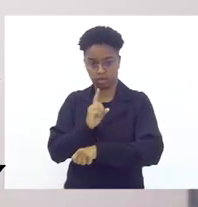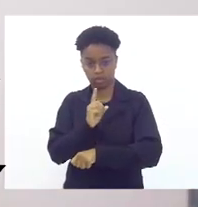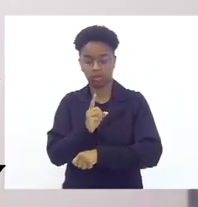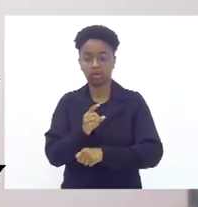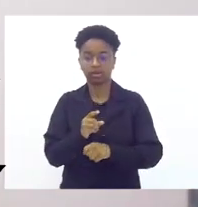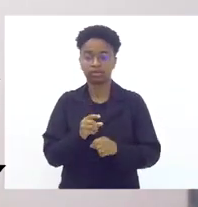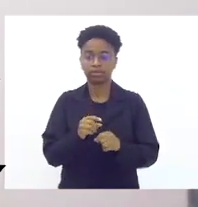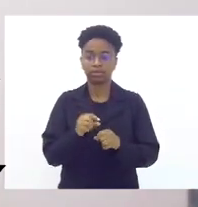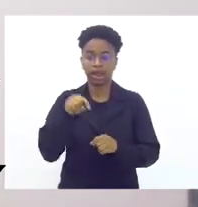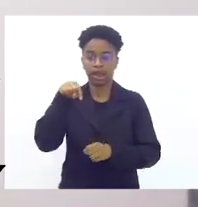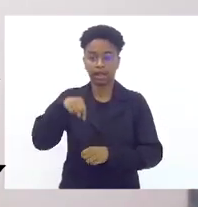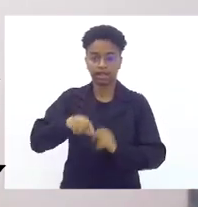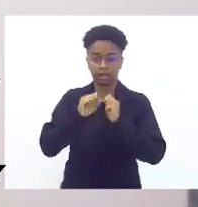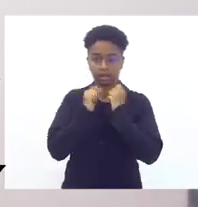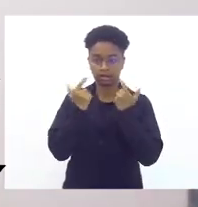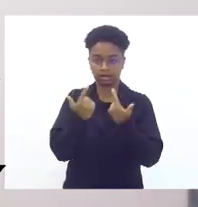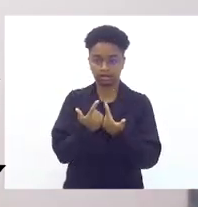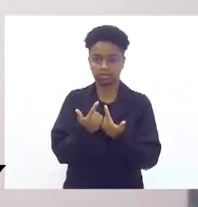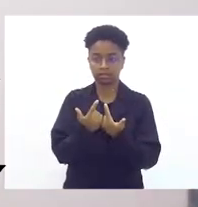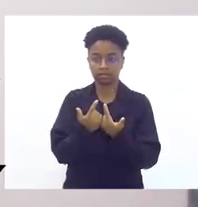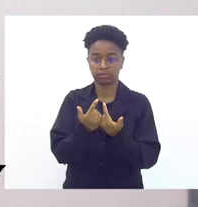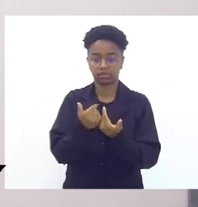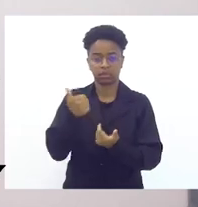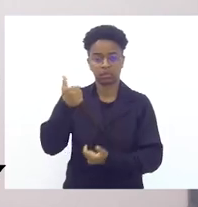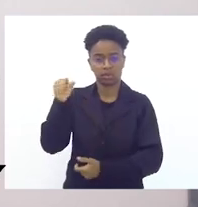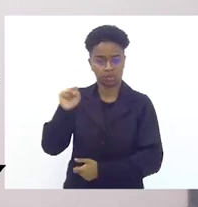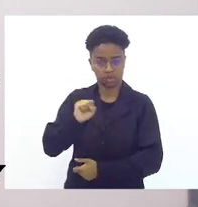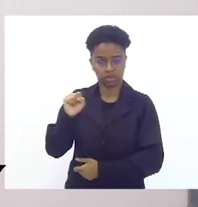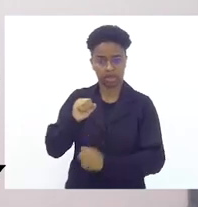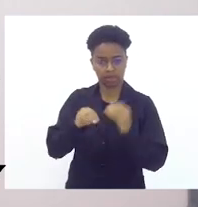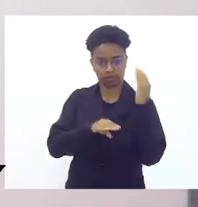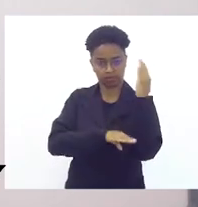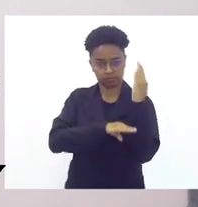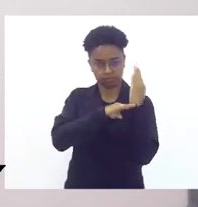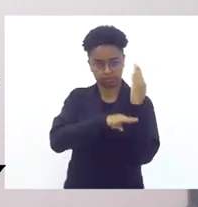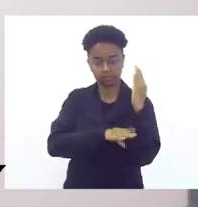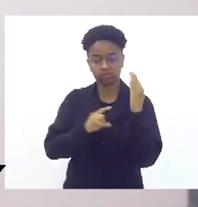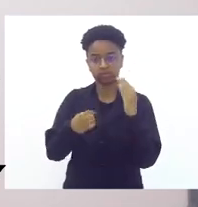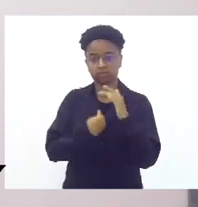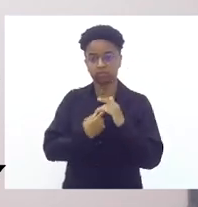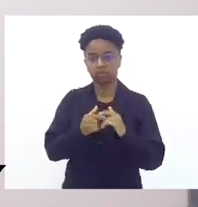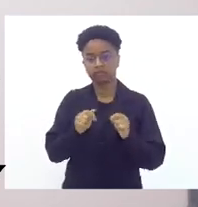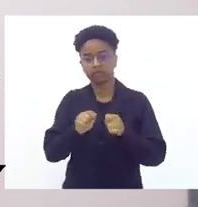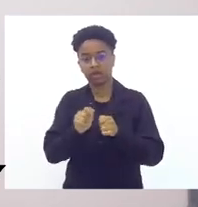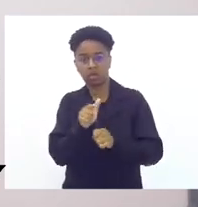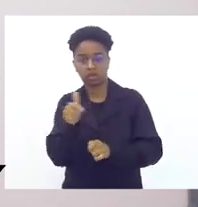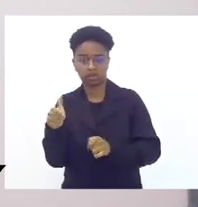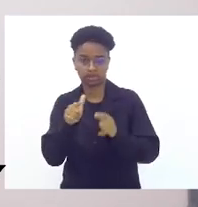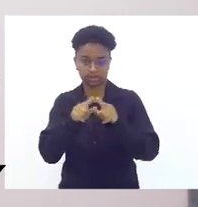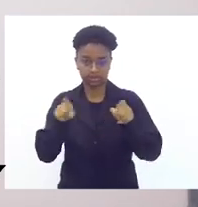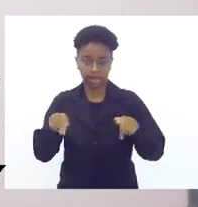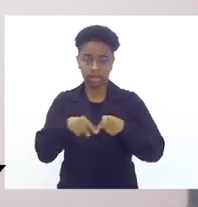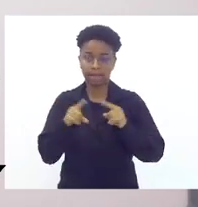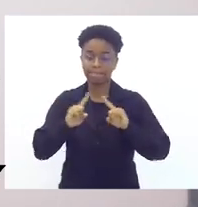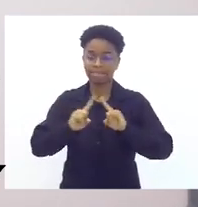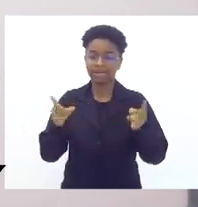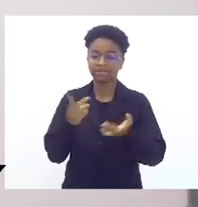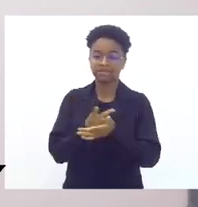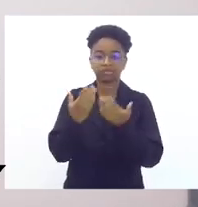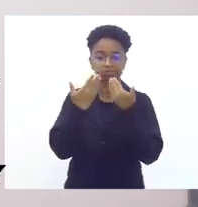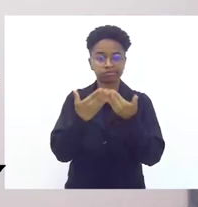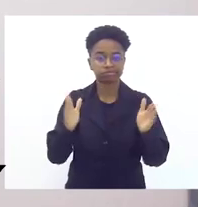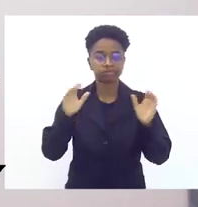Legislativa que no aqui no décimo oitavo andar mesmo a gente costuma fazer na outra sala mas que a gente está aberto a